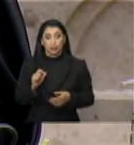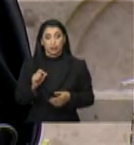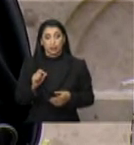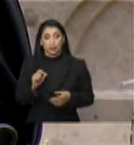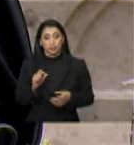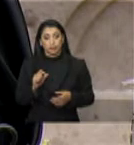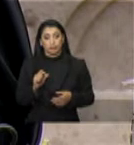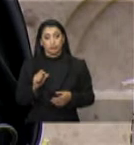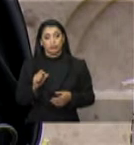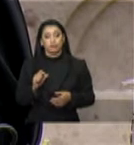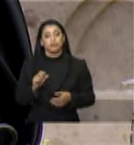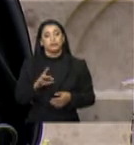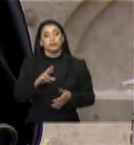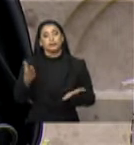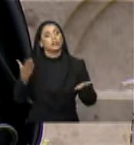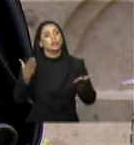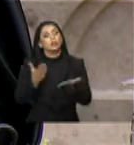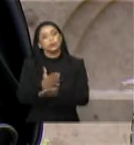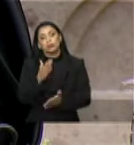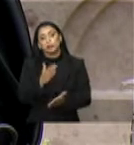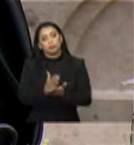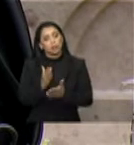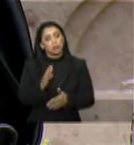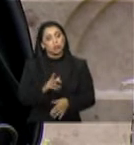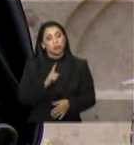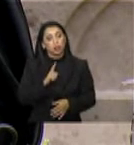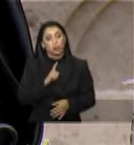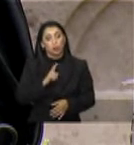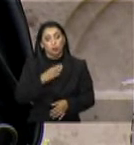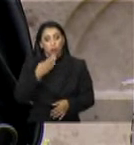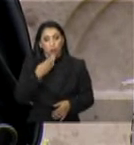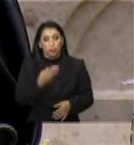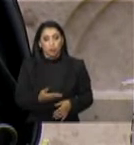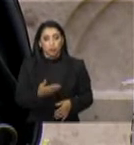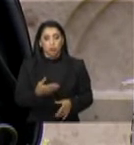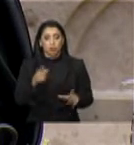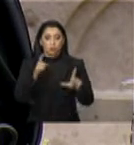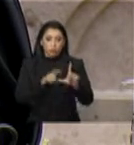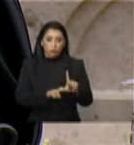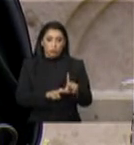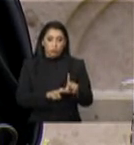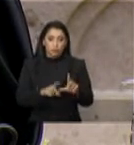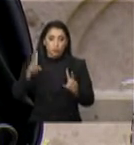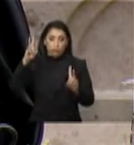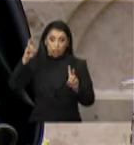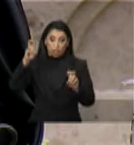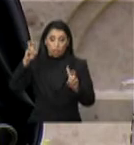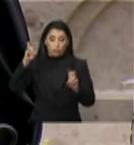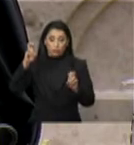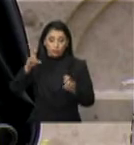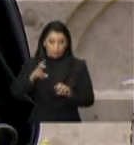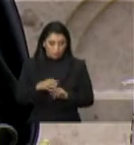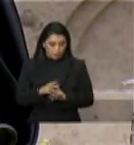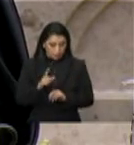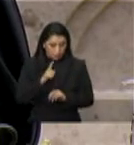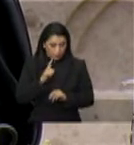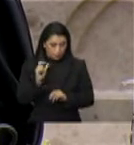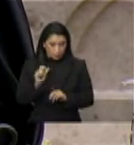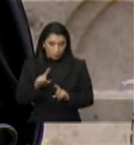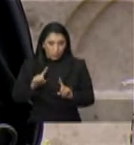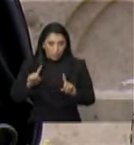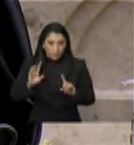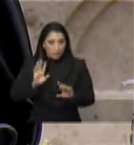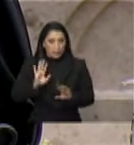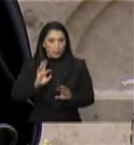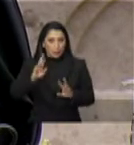desprovimento para julgar em procedente o pedido veiculado na ação de repetição do indepto e aqui abre aspas agora para um parênteses